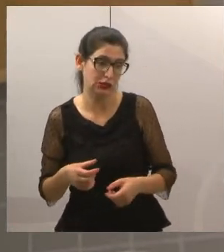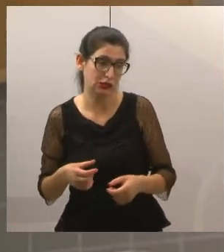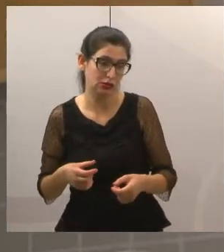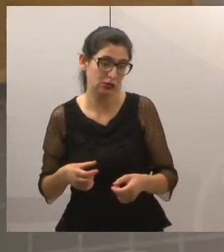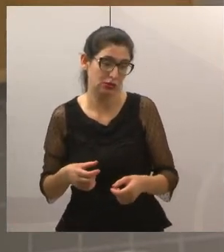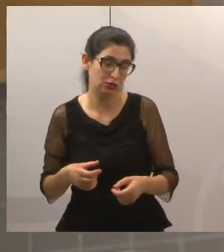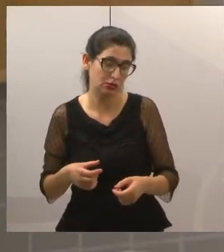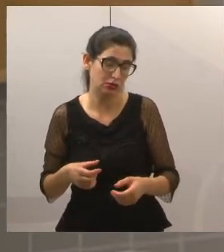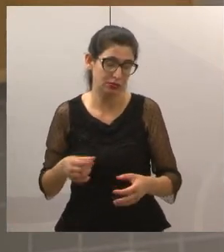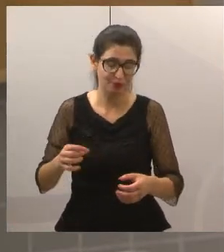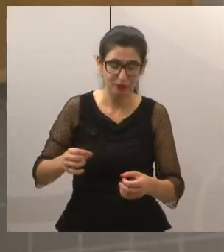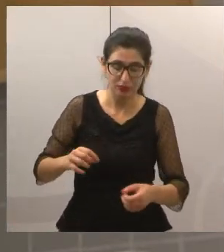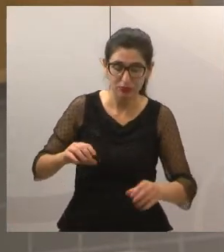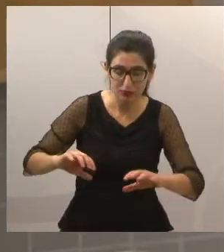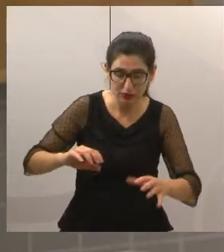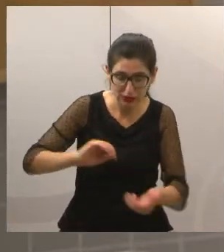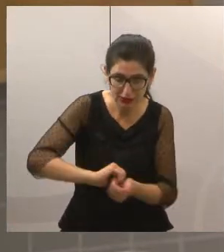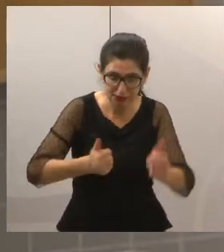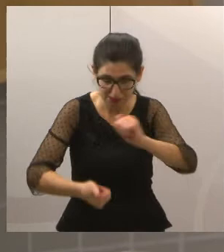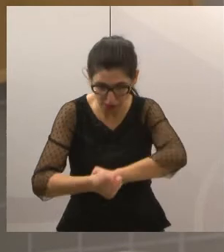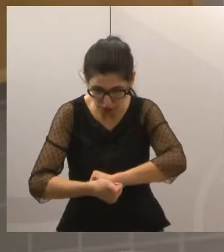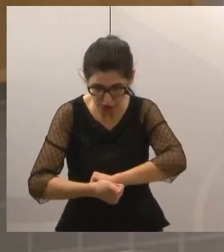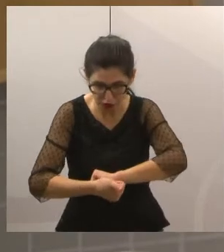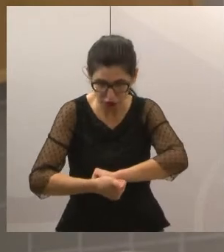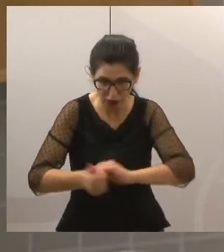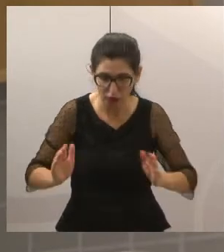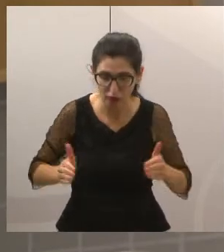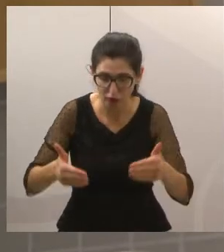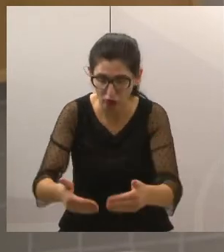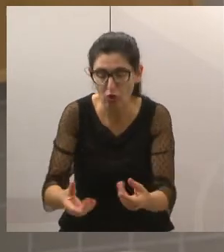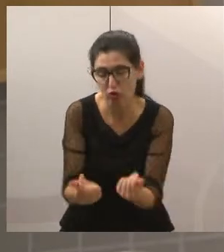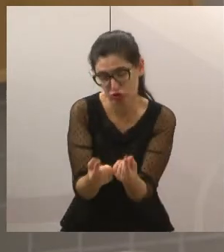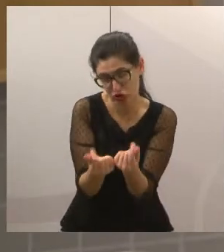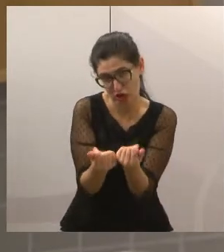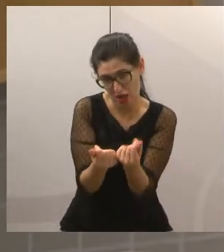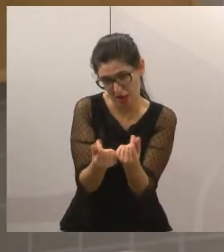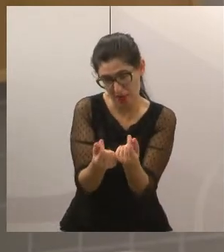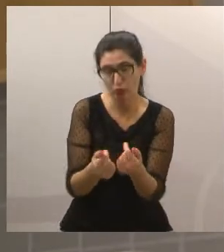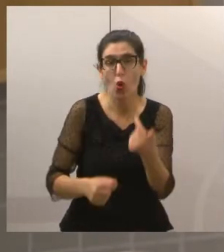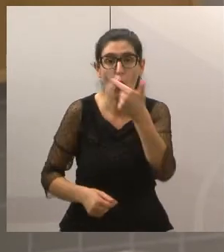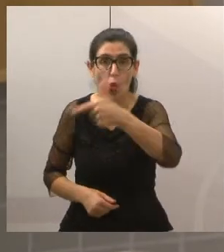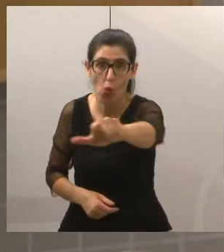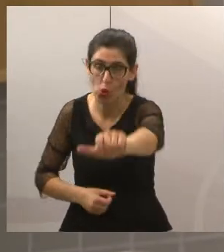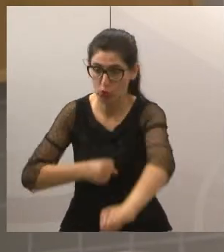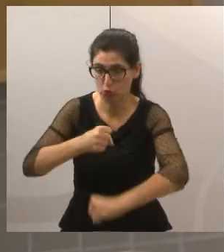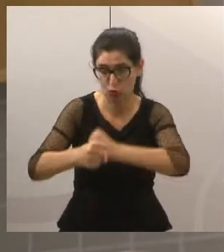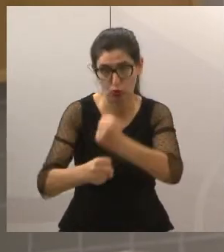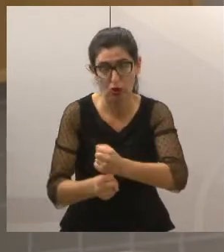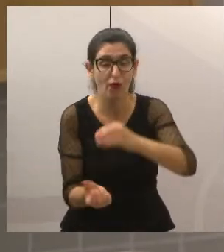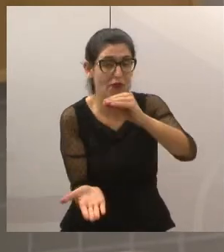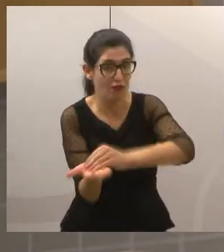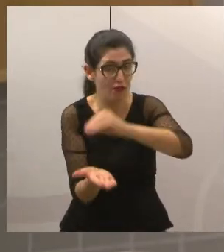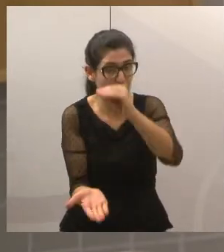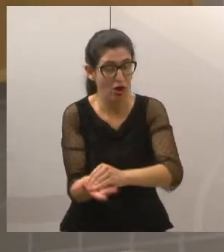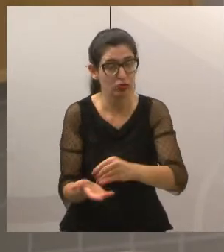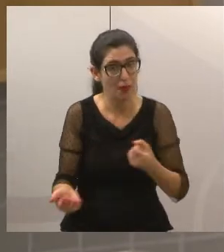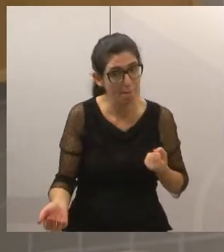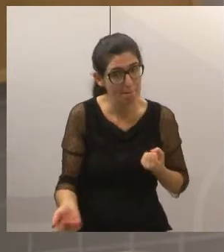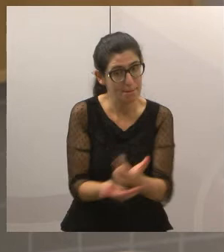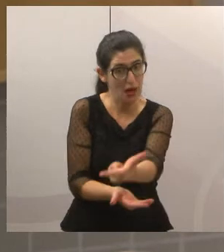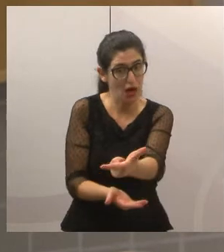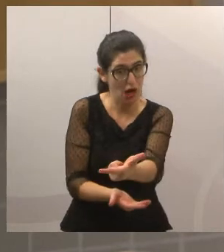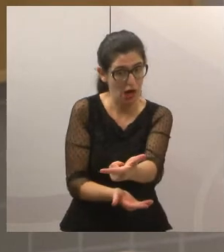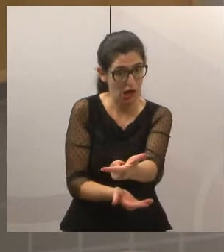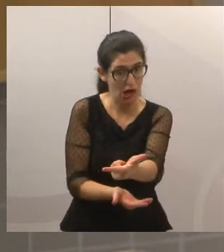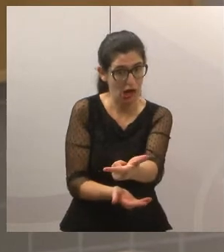fase de projeto e licitação, e provavelmente será executado no próximo ano. Então, ele está no resto a pagar, então a gente não conseguiria